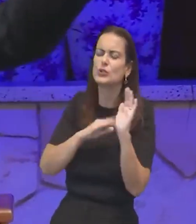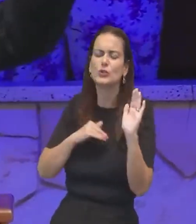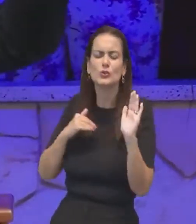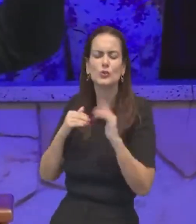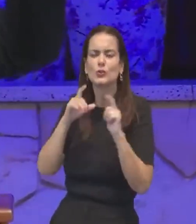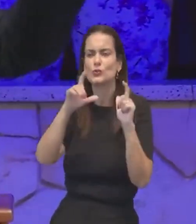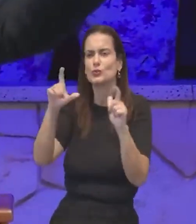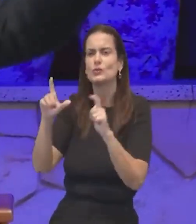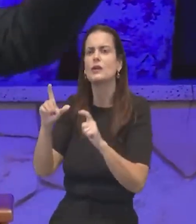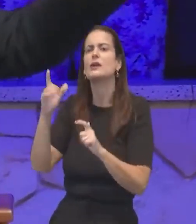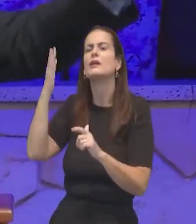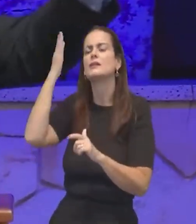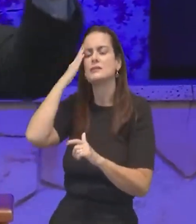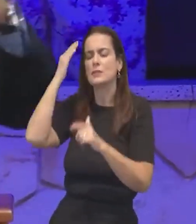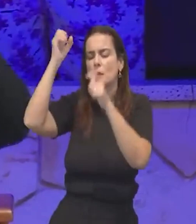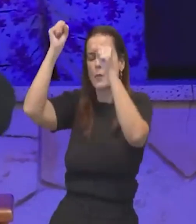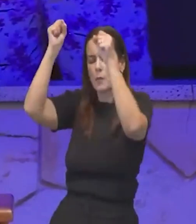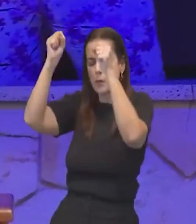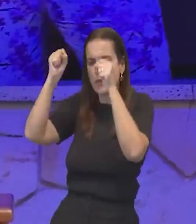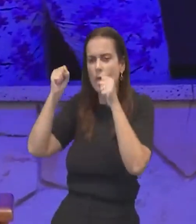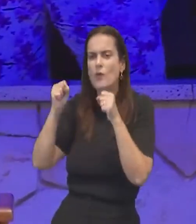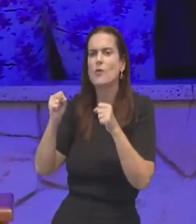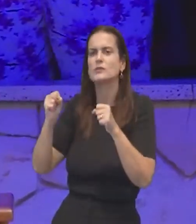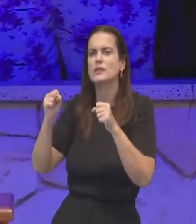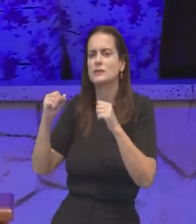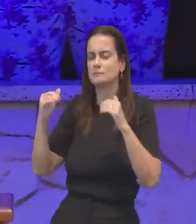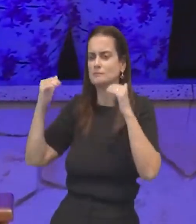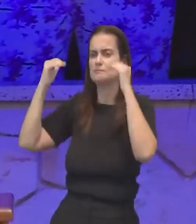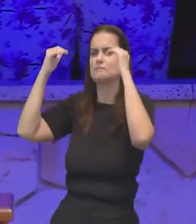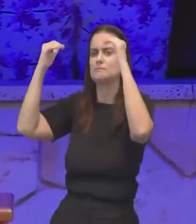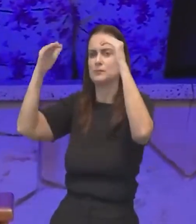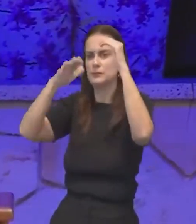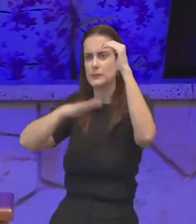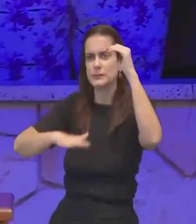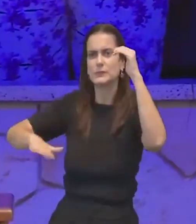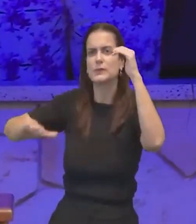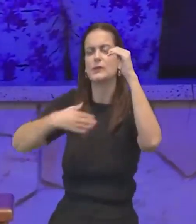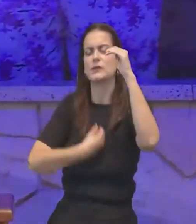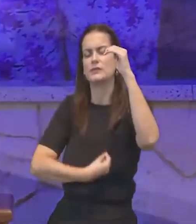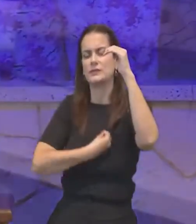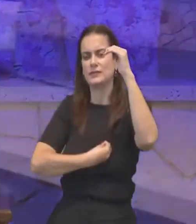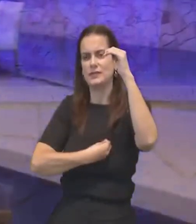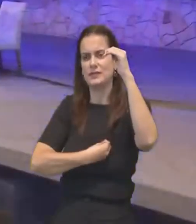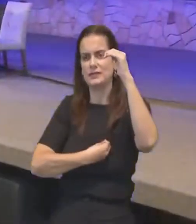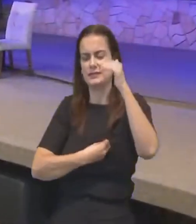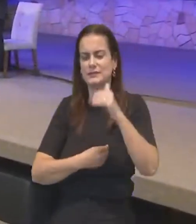reconhecendo o poder e a autoridade de Cristo sobre as nossas vidas.